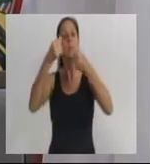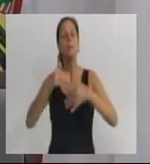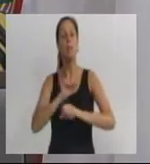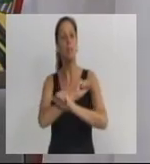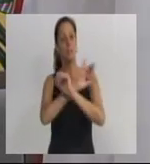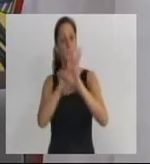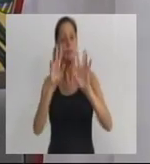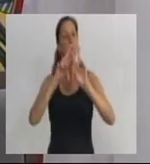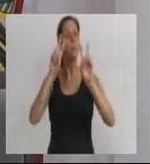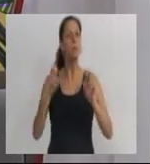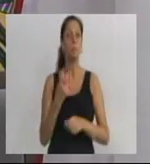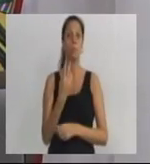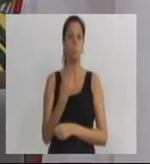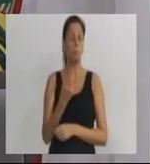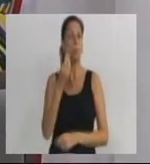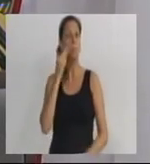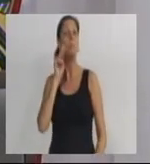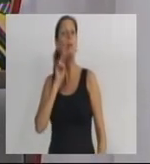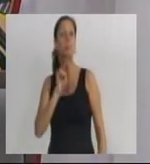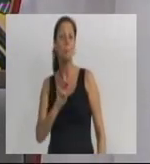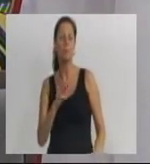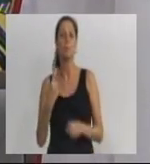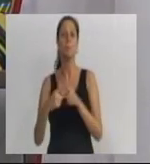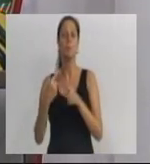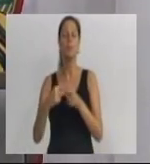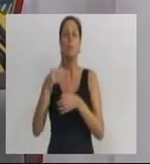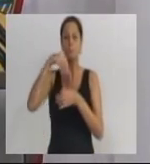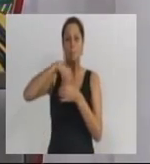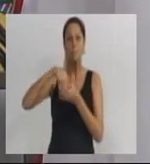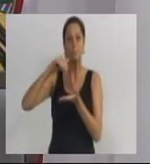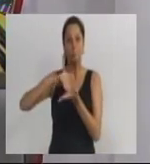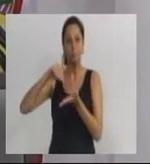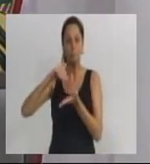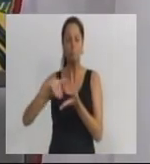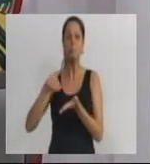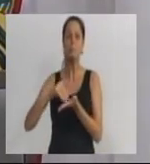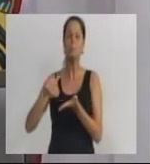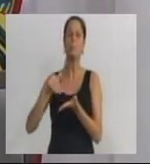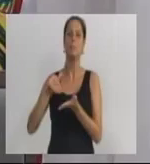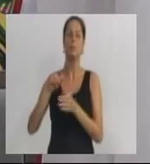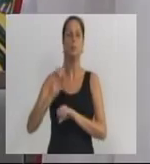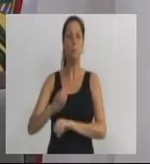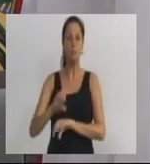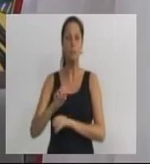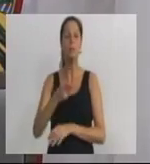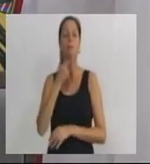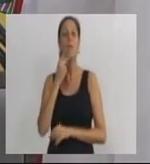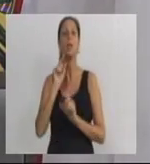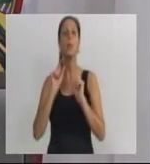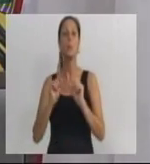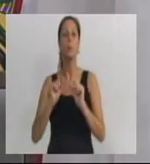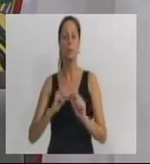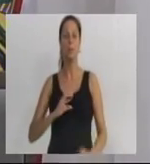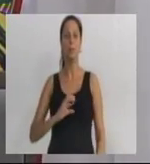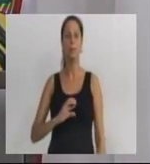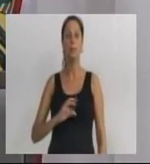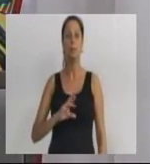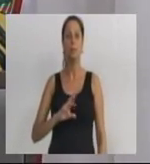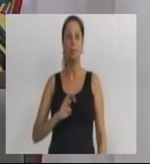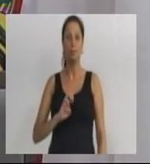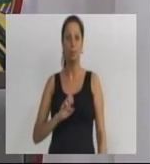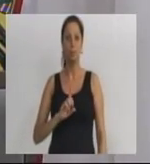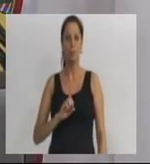porque dentro da Secretaria da Educação existe uma rúbrica crédito educativo. É isso que nós